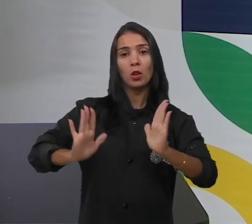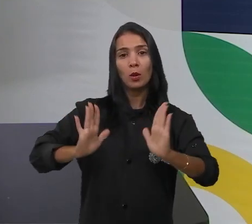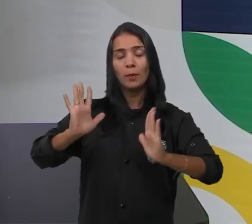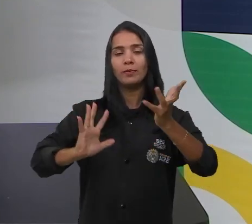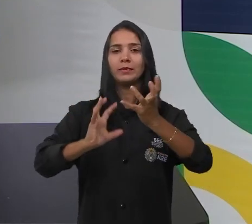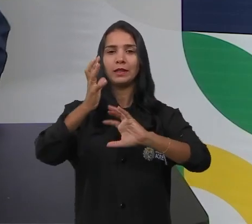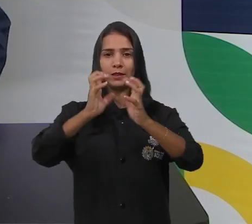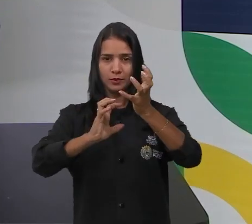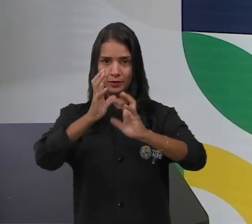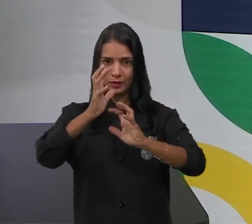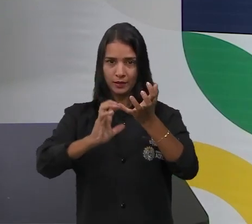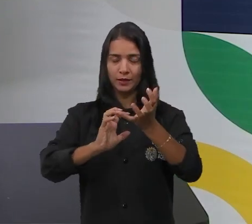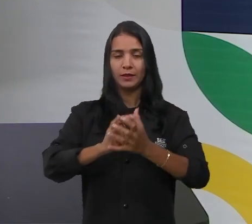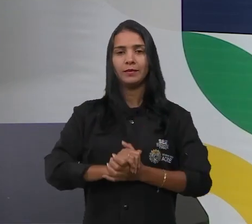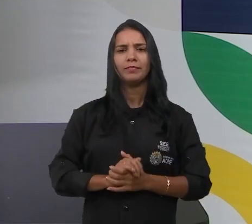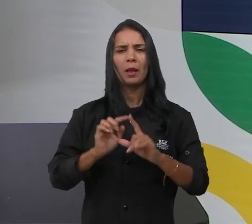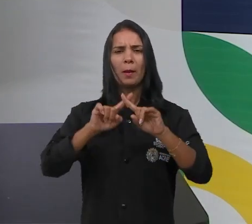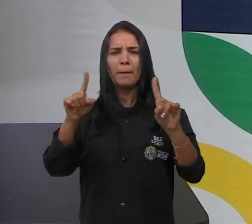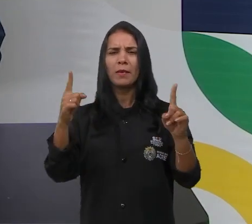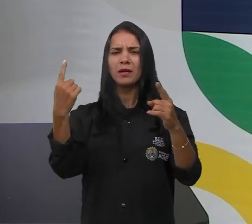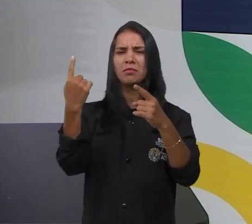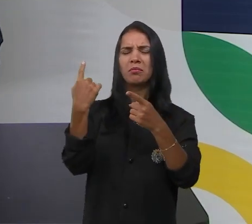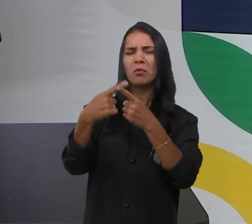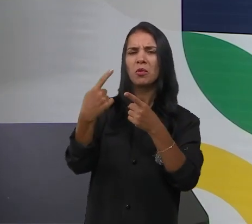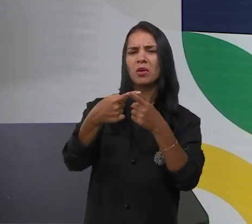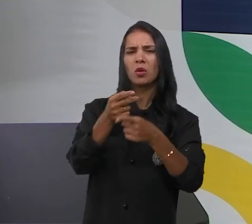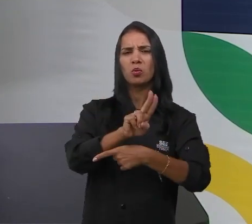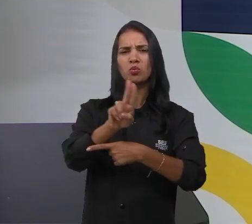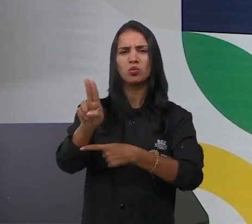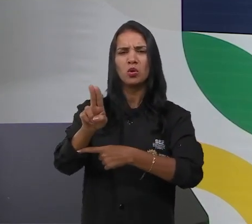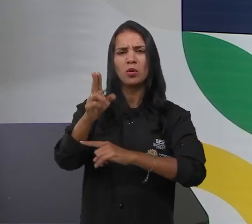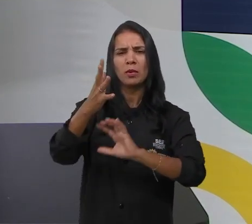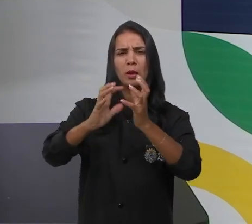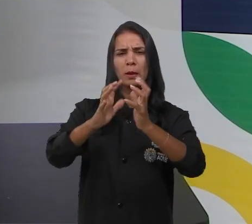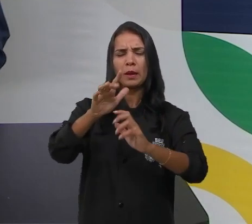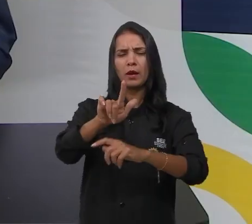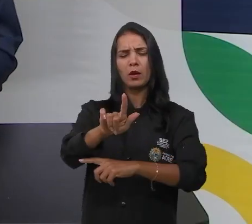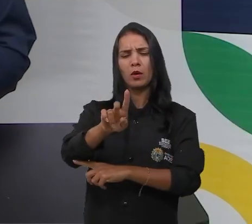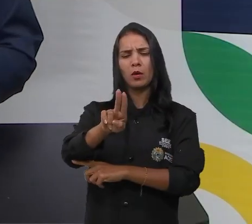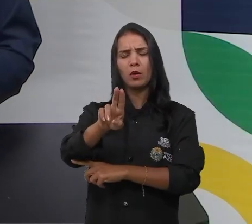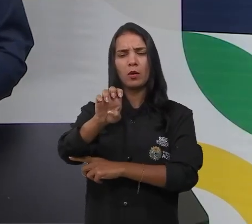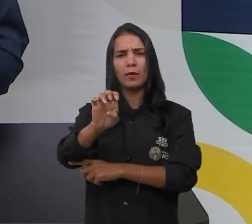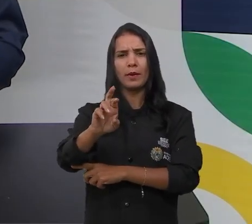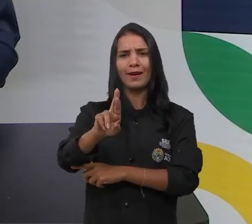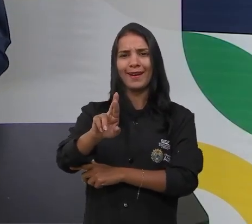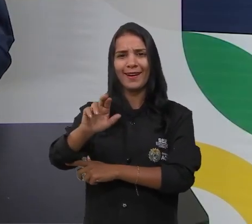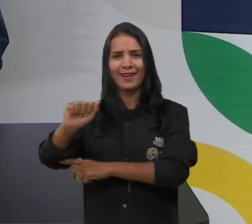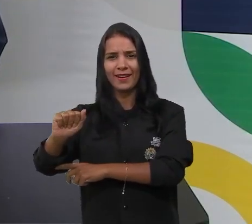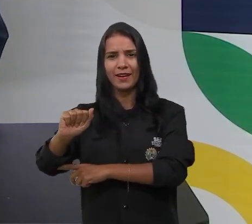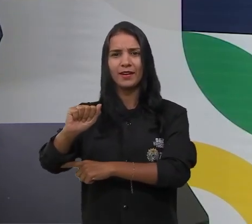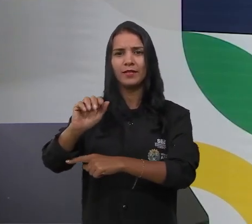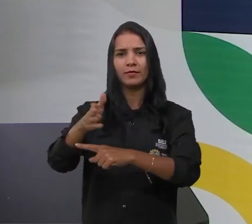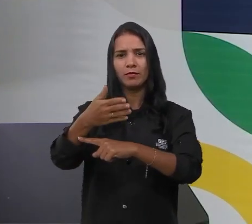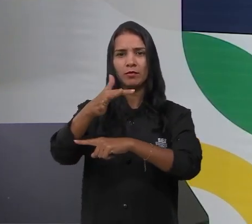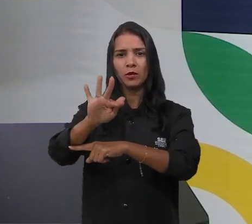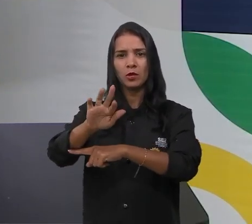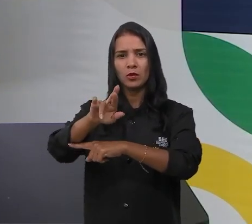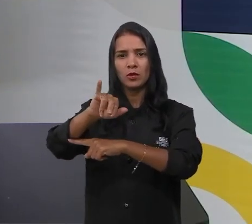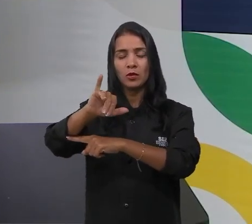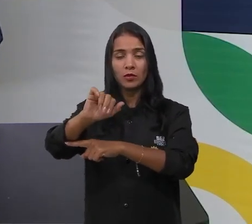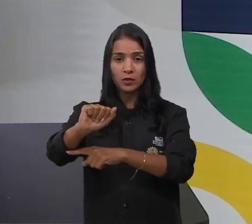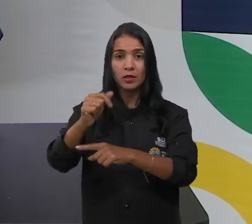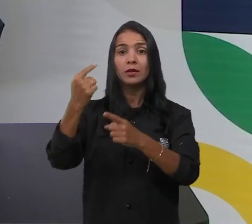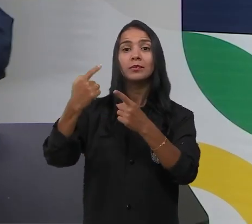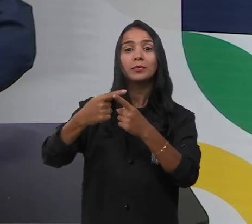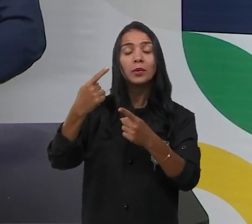que esse nome Guerra Fria? Pessoal, o nome Guerra Fria, ele faz menção, por